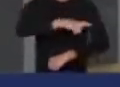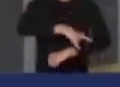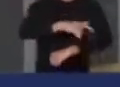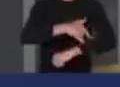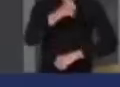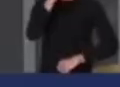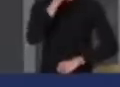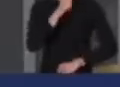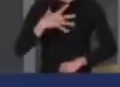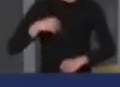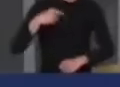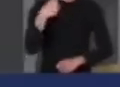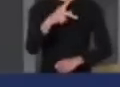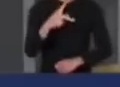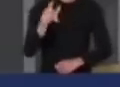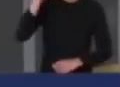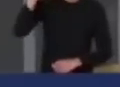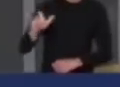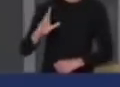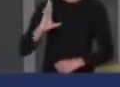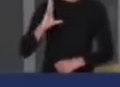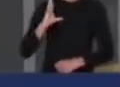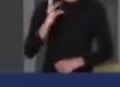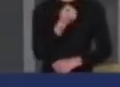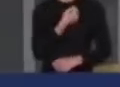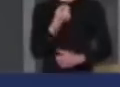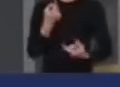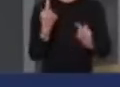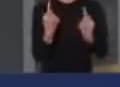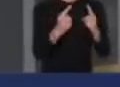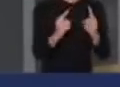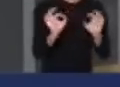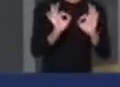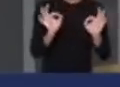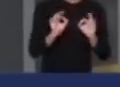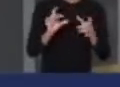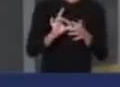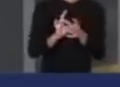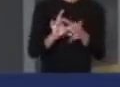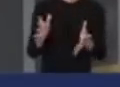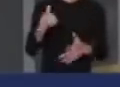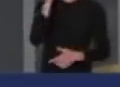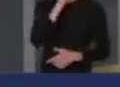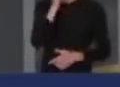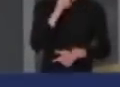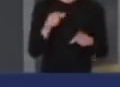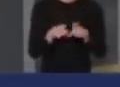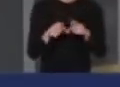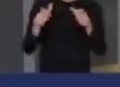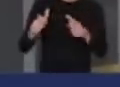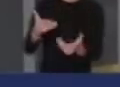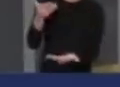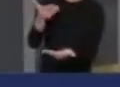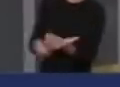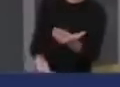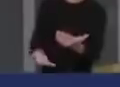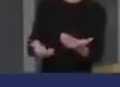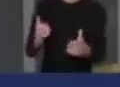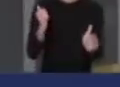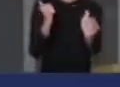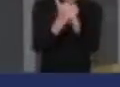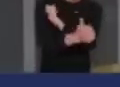contra os homossexuais, a fala defendendo torturadores, as falas que mudavam a história do Brasil, dando uma nova versão para a